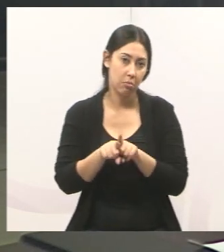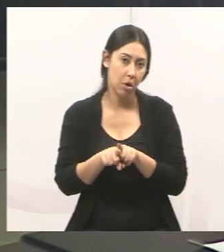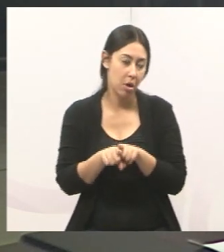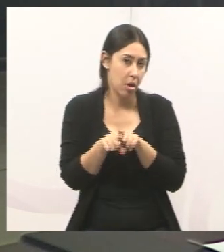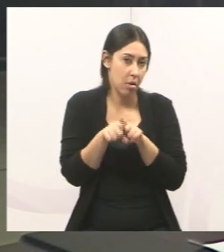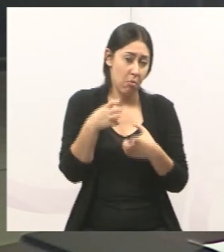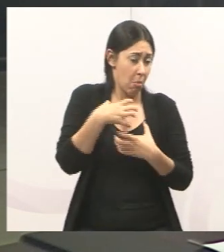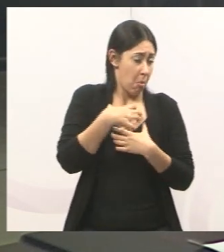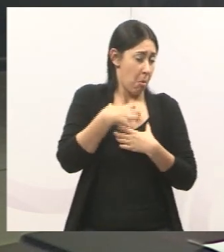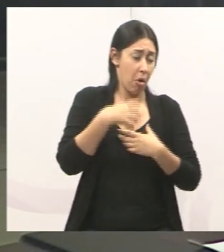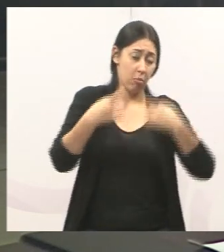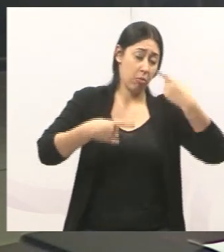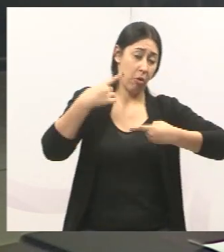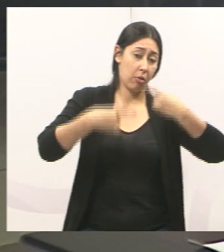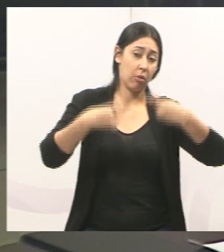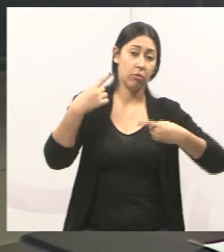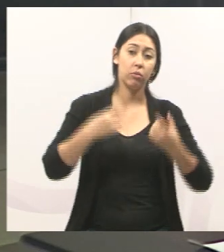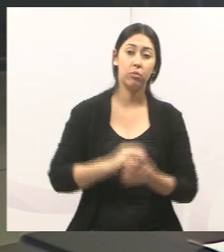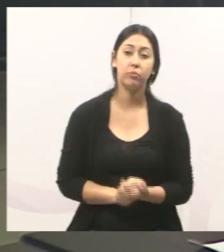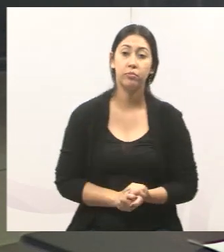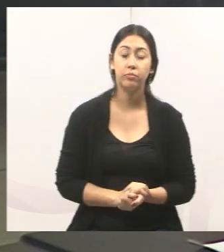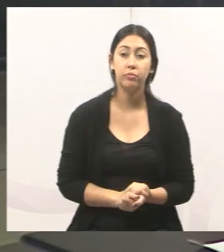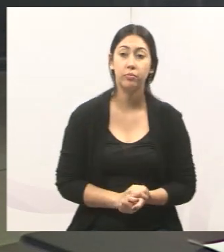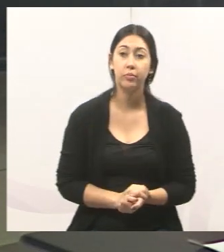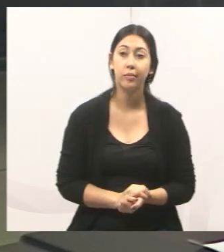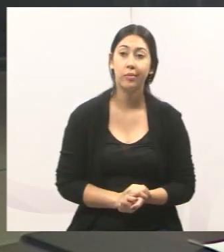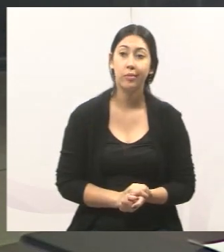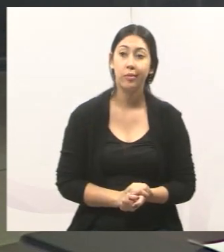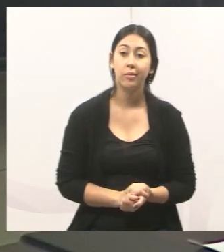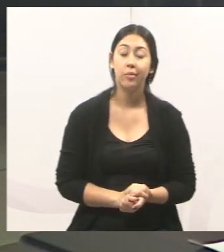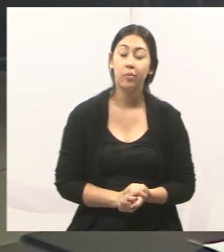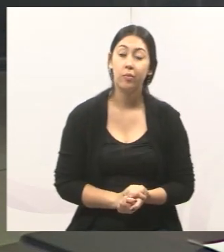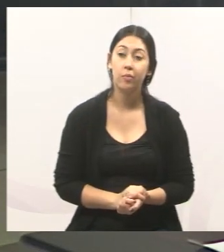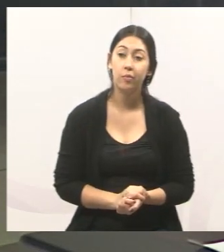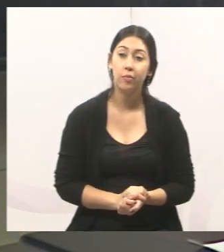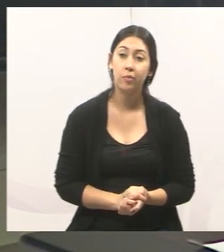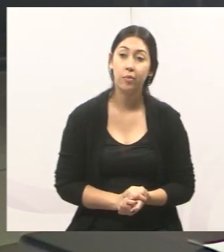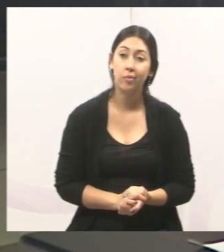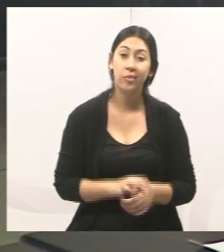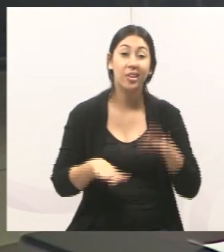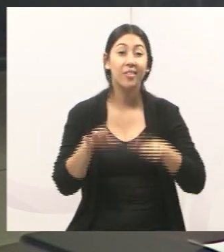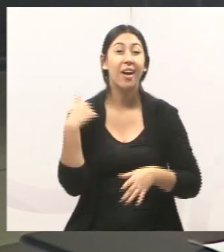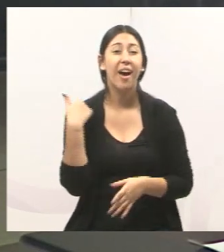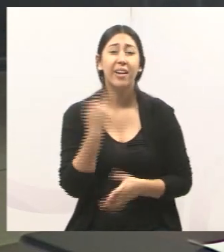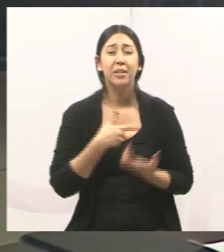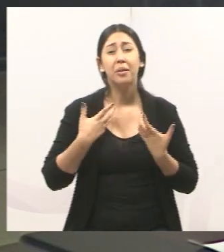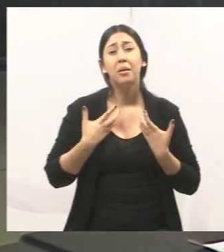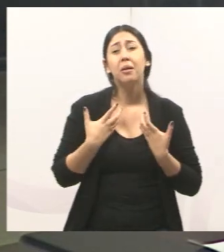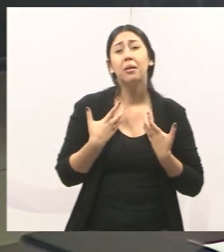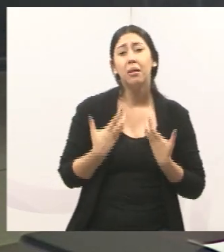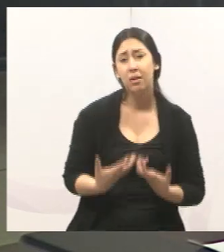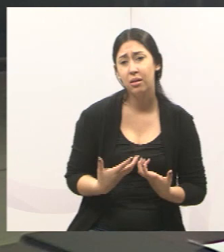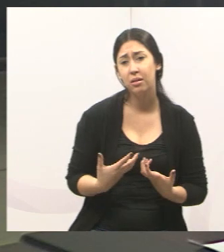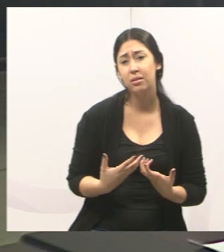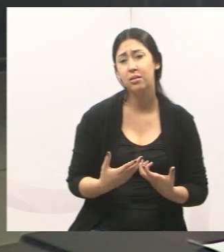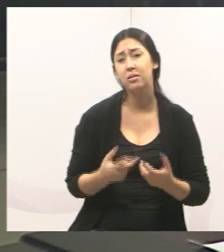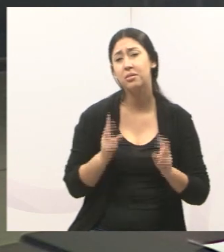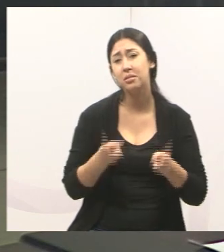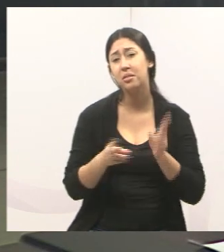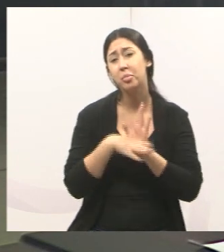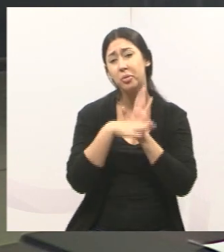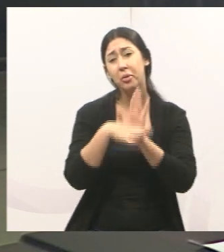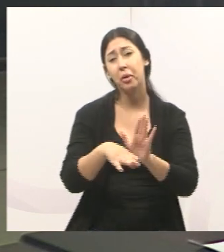eu acho que chega também certo ponto que a gente vai cansando, né, de fazer a defesa de algumas